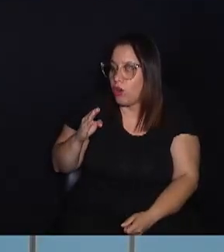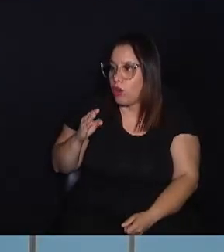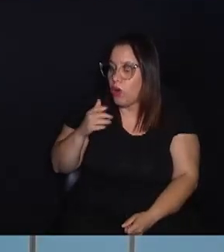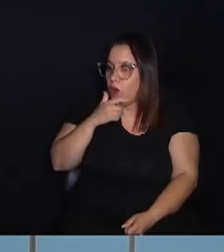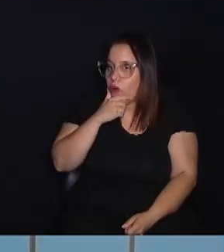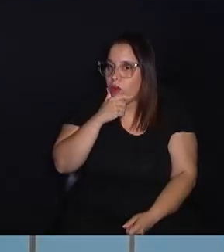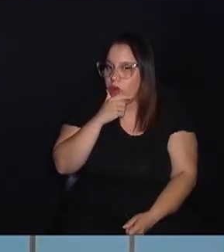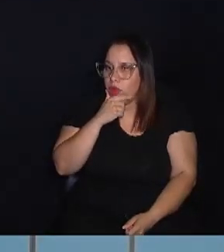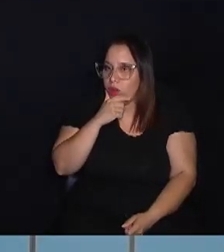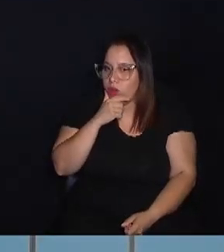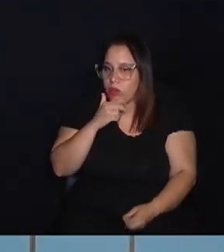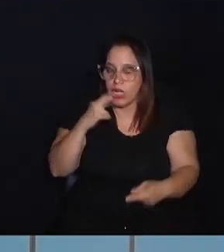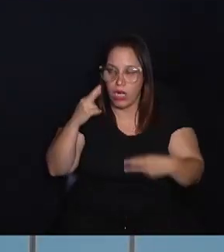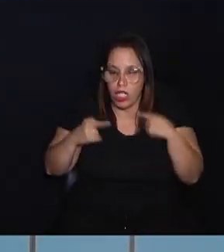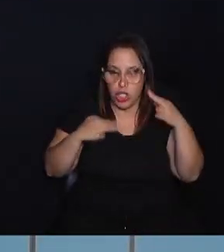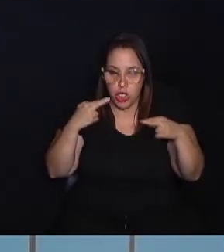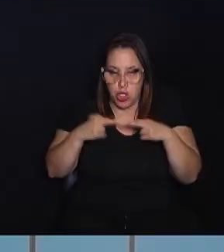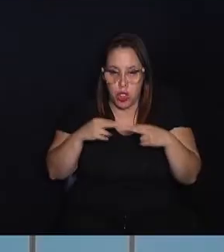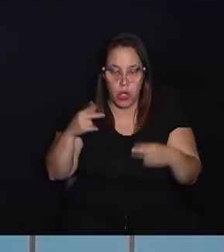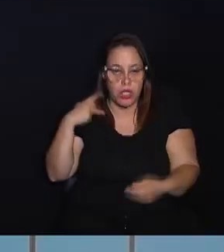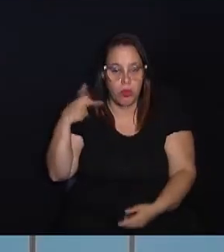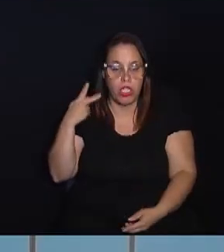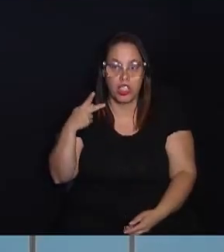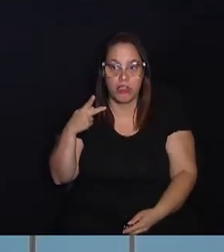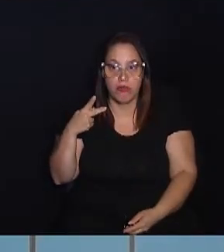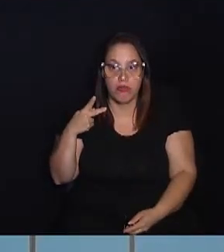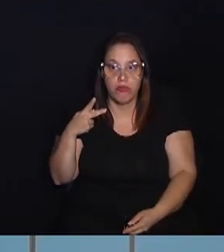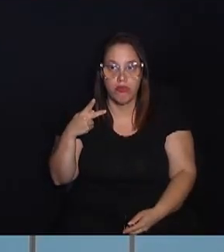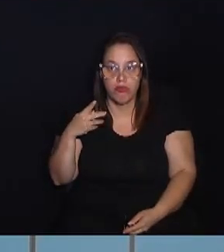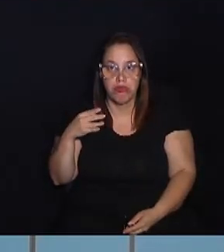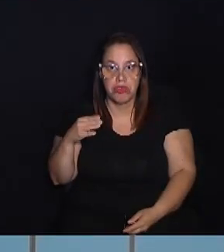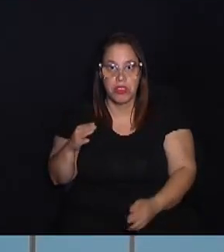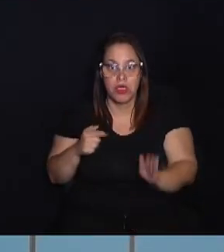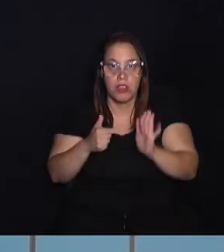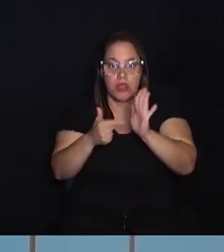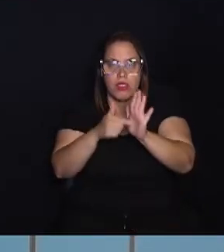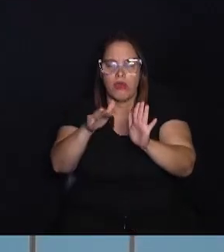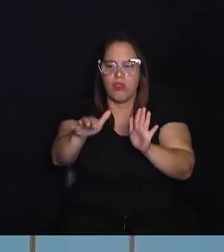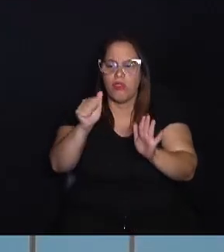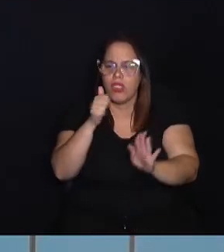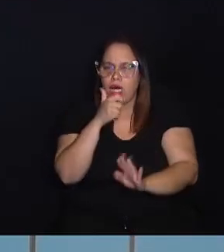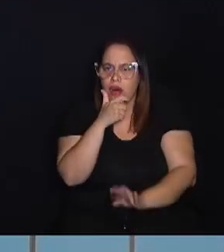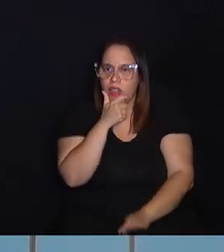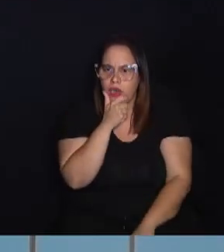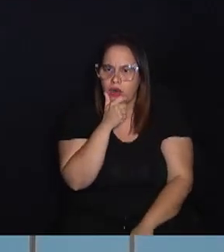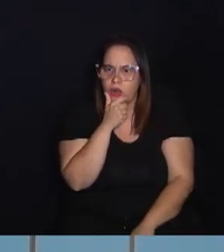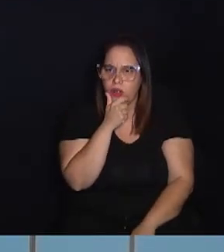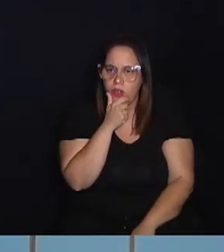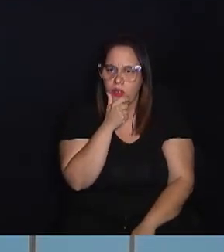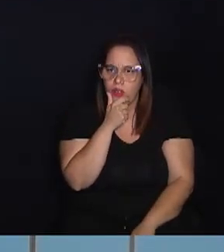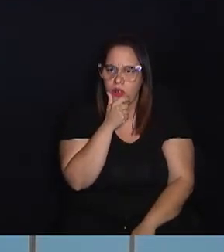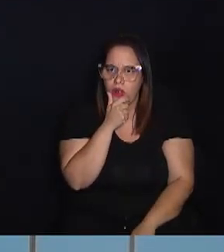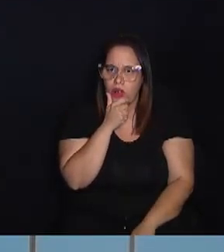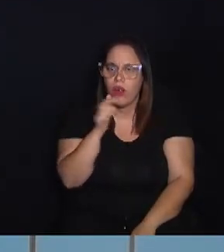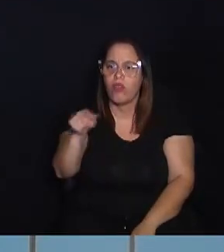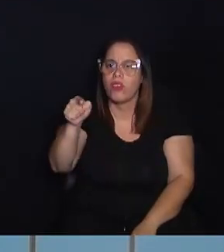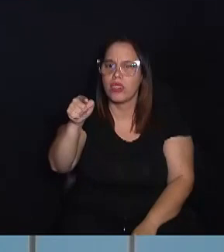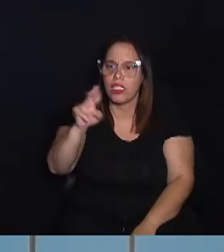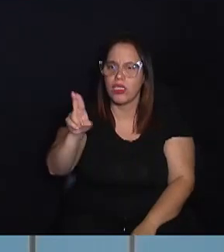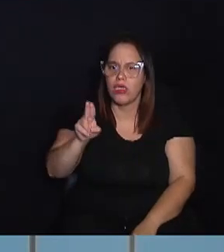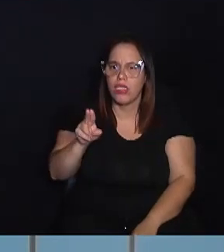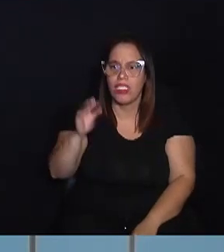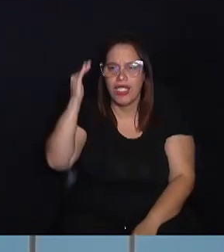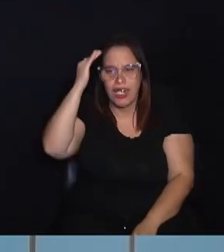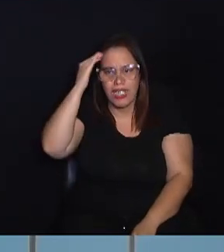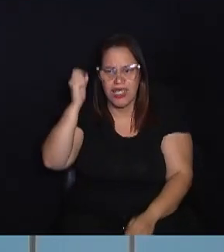política. E aí o cara que fez a apresentação, eu chamei ele e falei assim, fulano, você sabe por